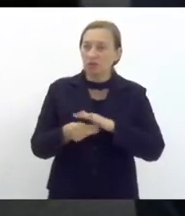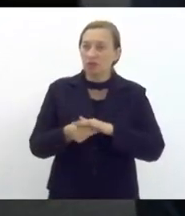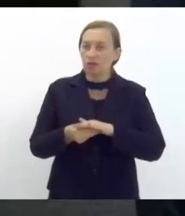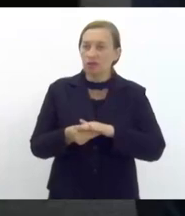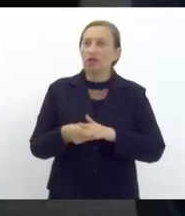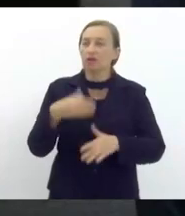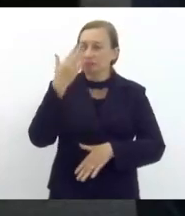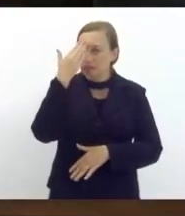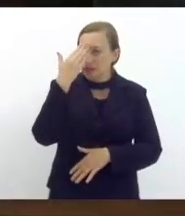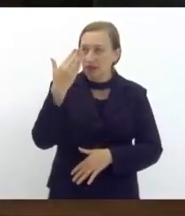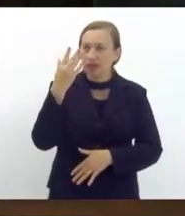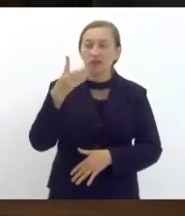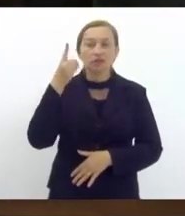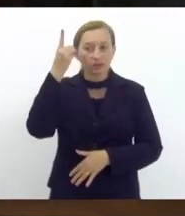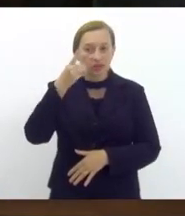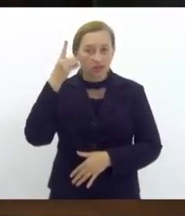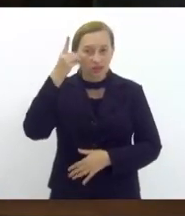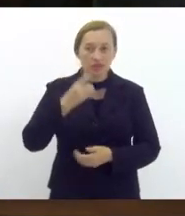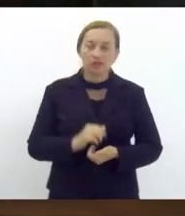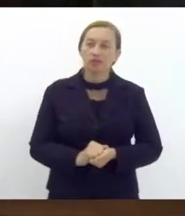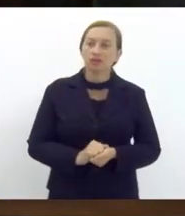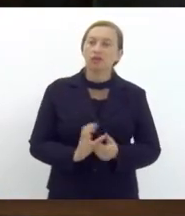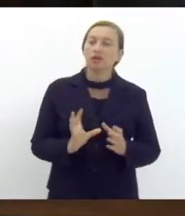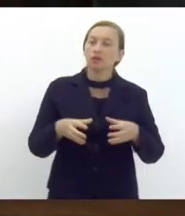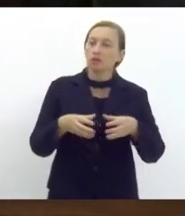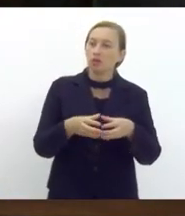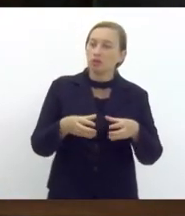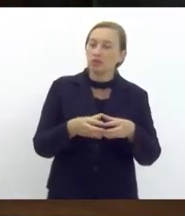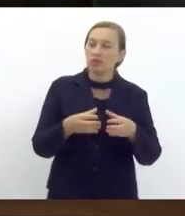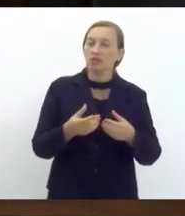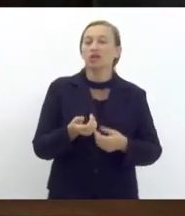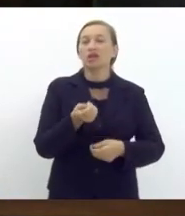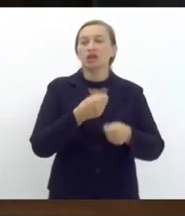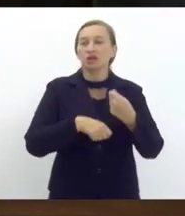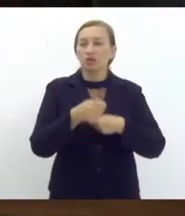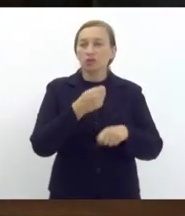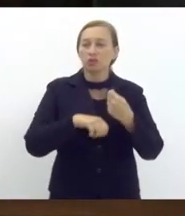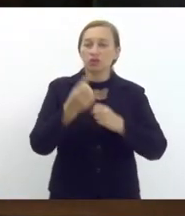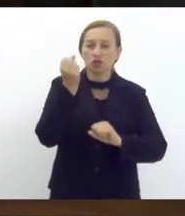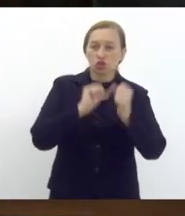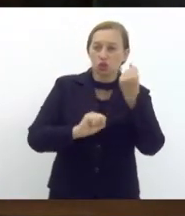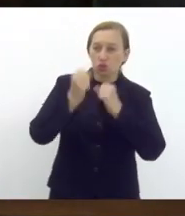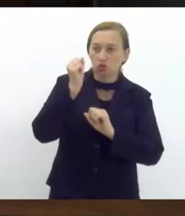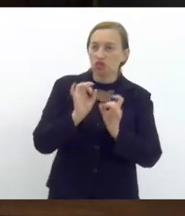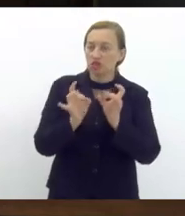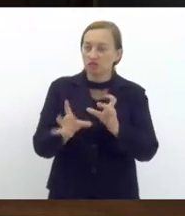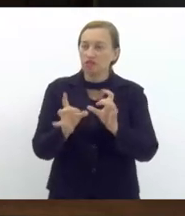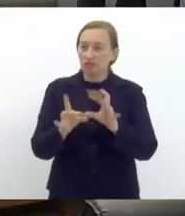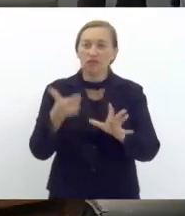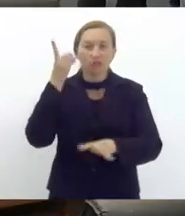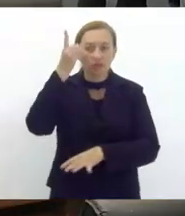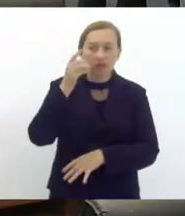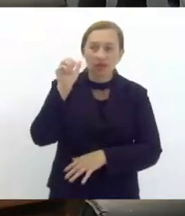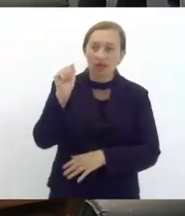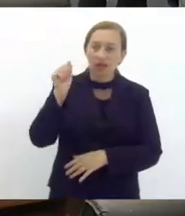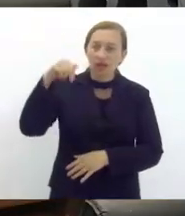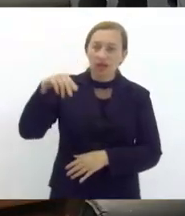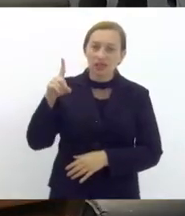Obrigado Deputado pela comissão de Economia Indústria e Comércio Deputado Anderson Moraes